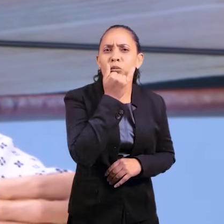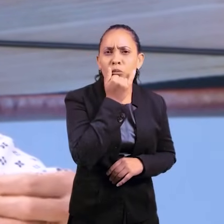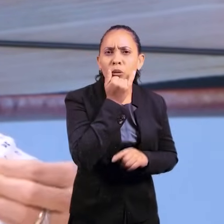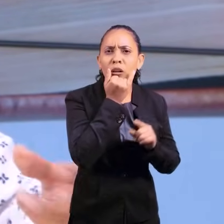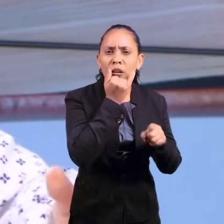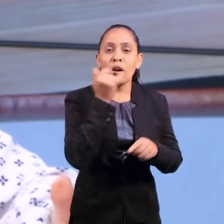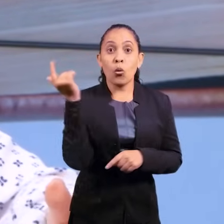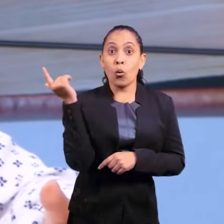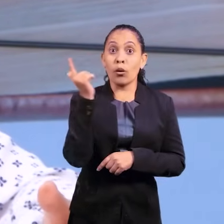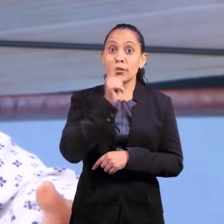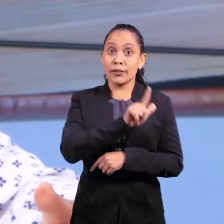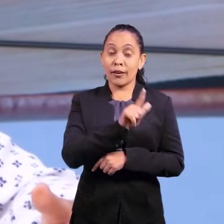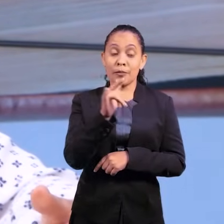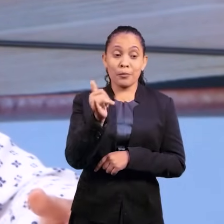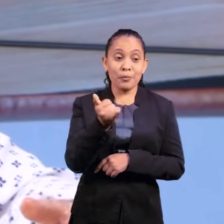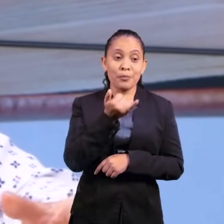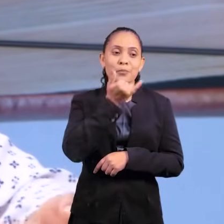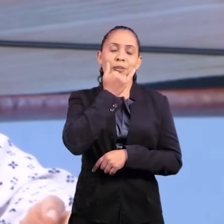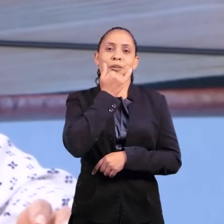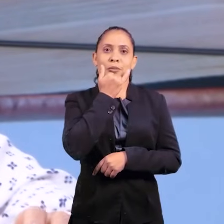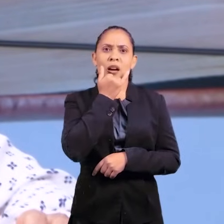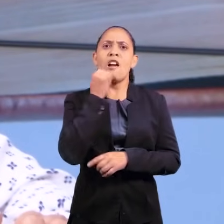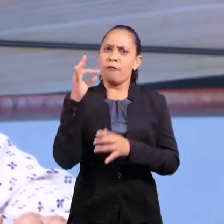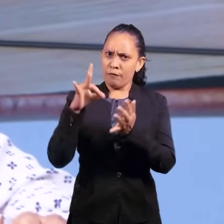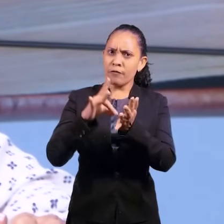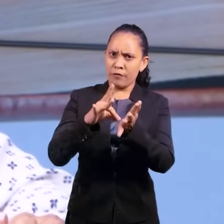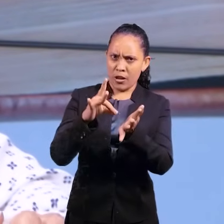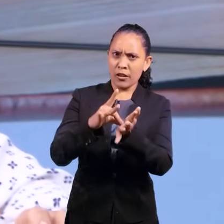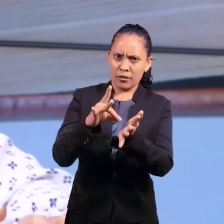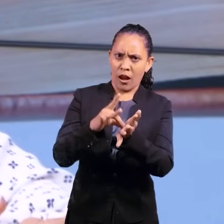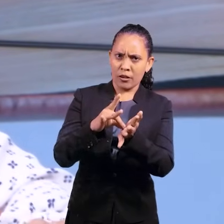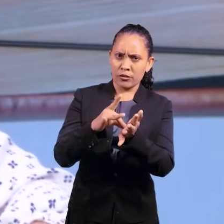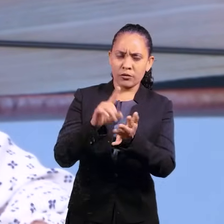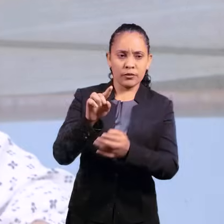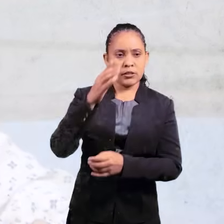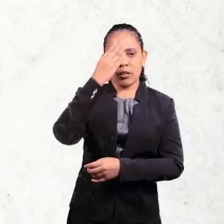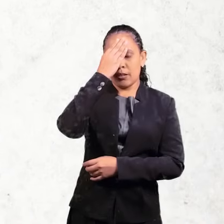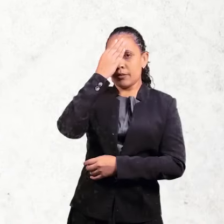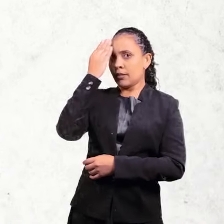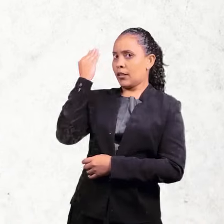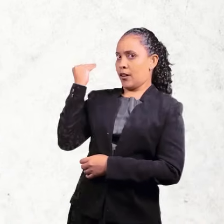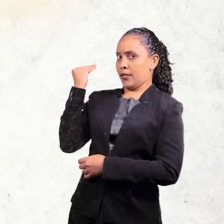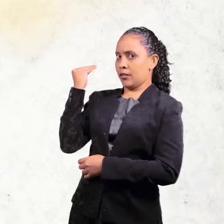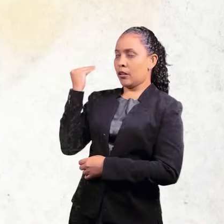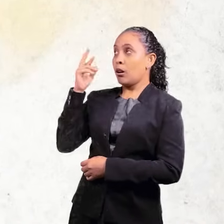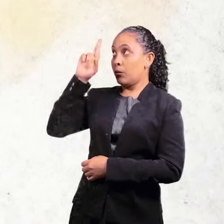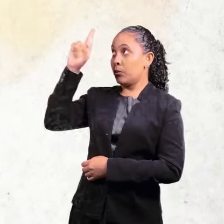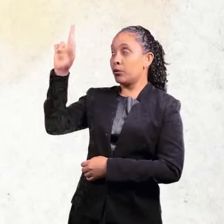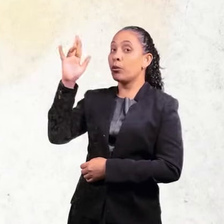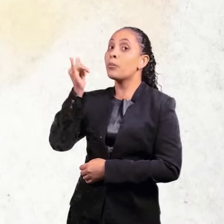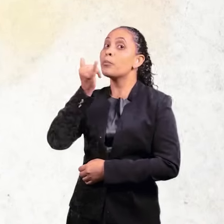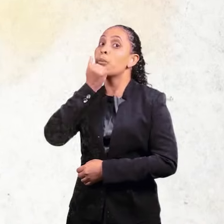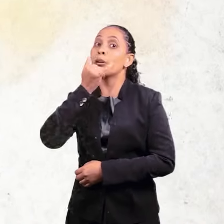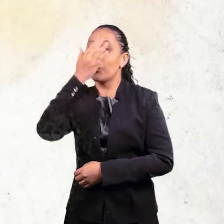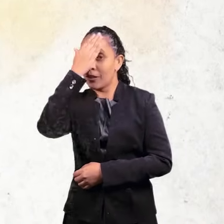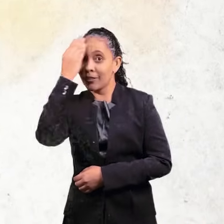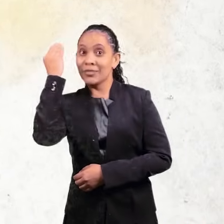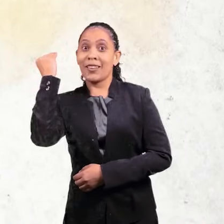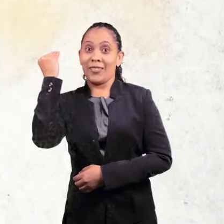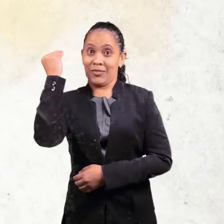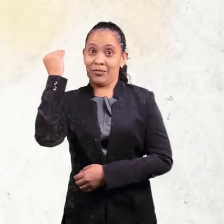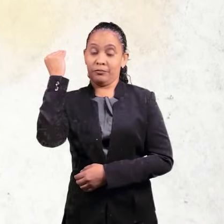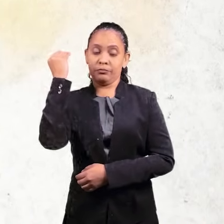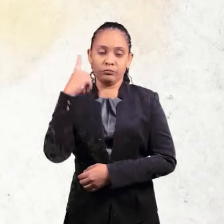quando você consegue perdoar e você realmente, você não esquece, né? A palavra diz que o Senhor perdoa e esquece.